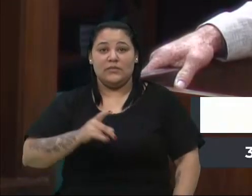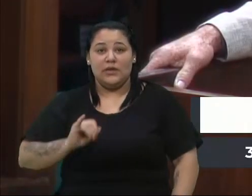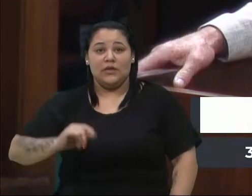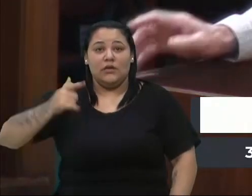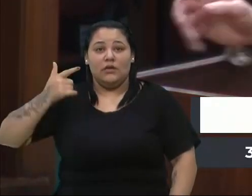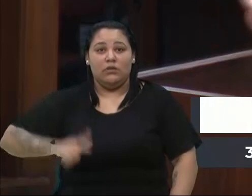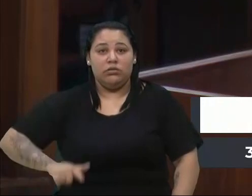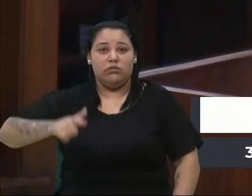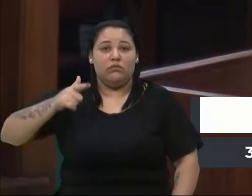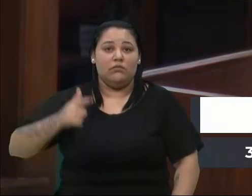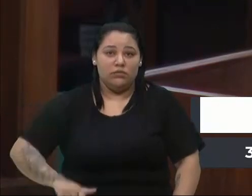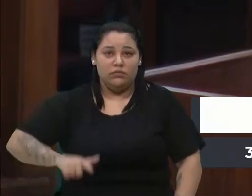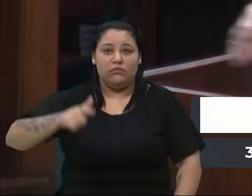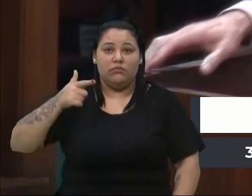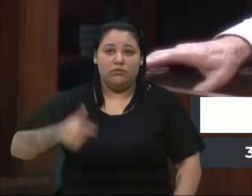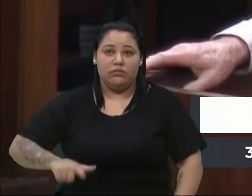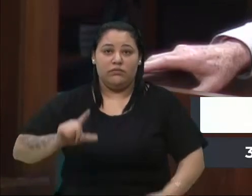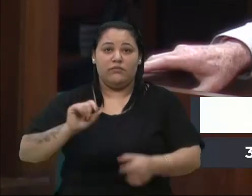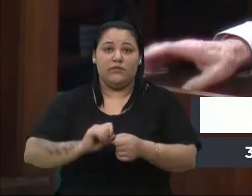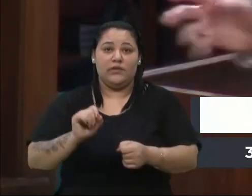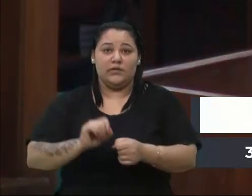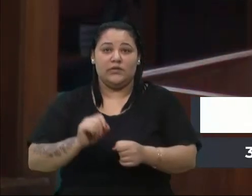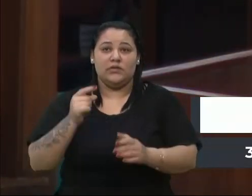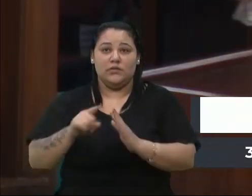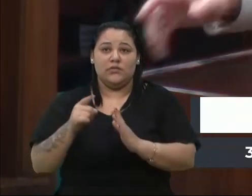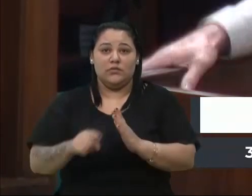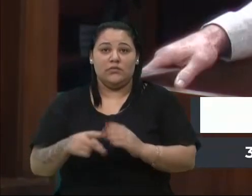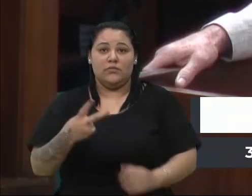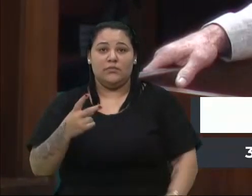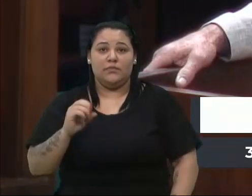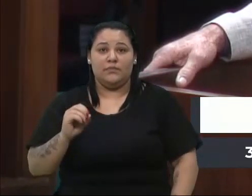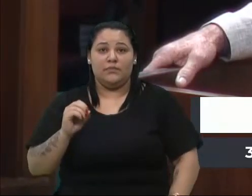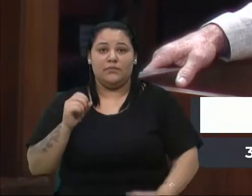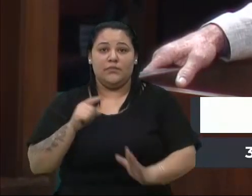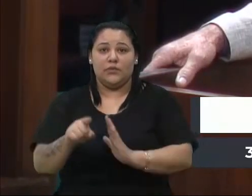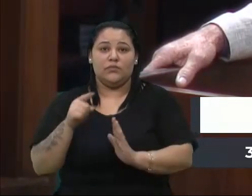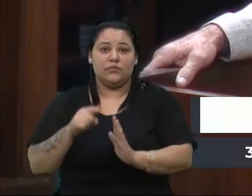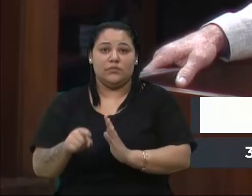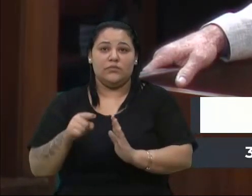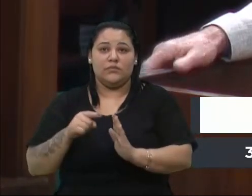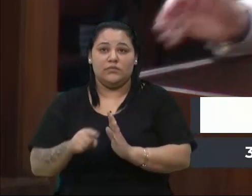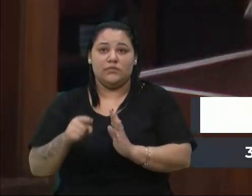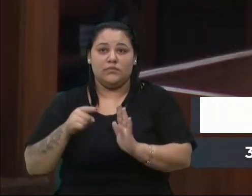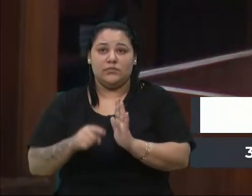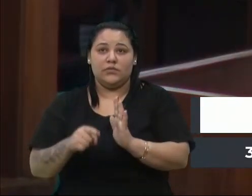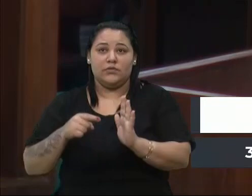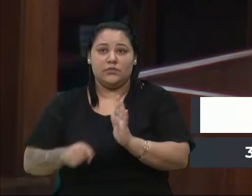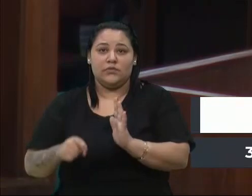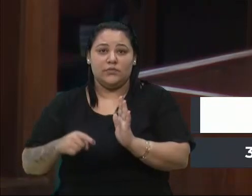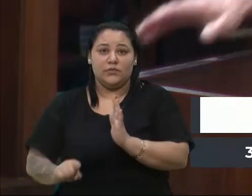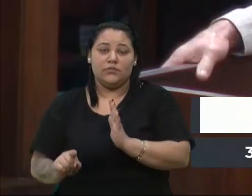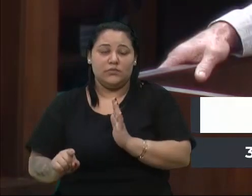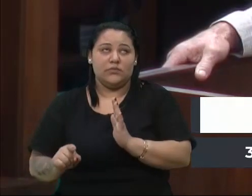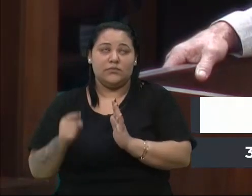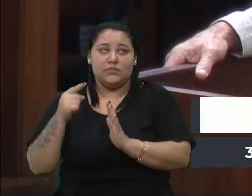exaustivamente, fazendo 20 perguntas, tomando conta praticamente da CPI, e lá pelo meio caminho